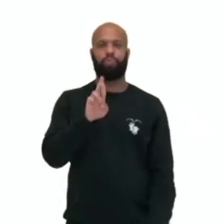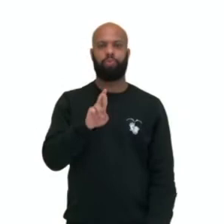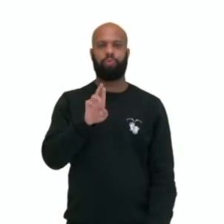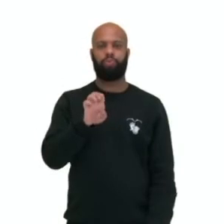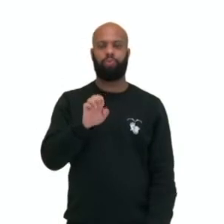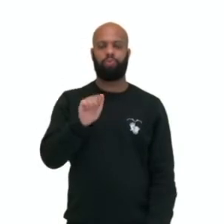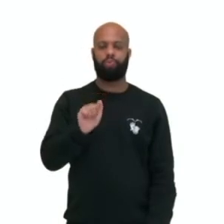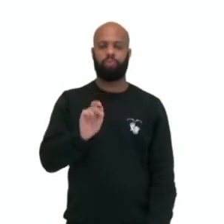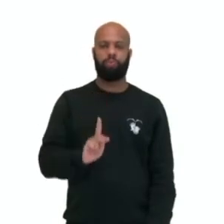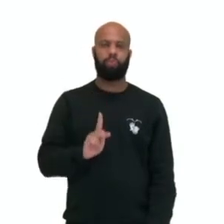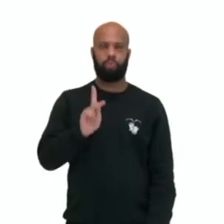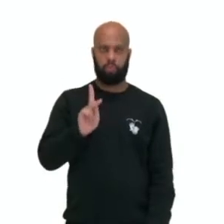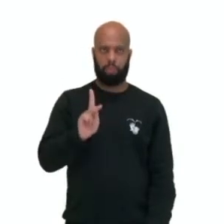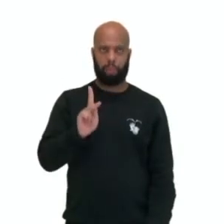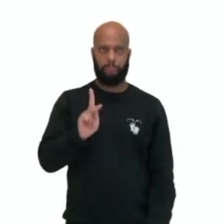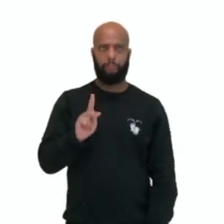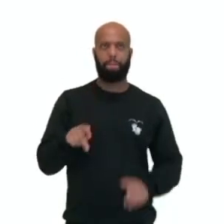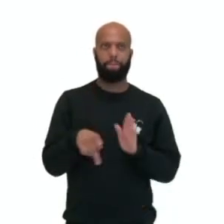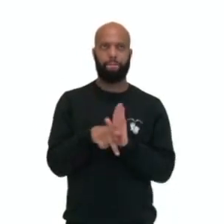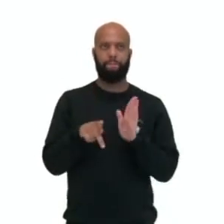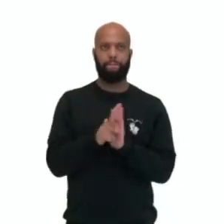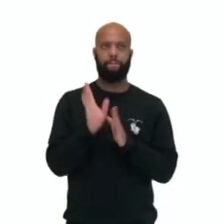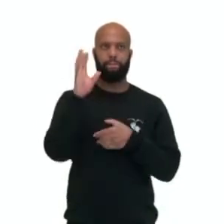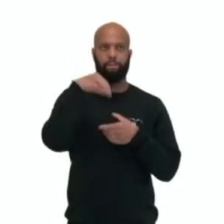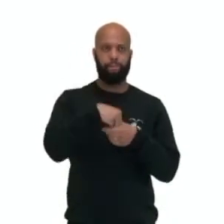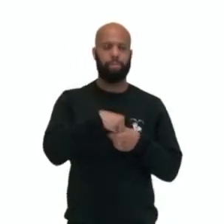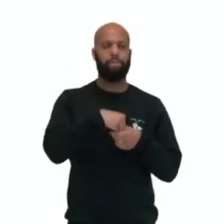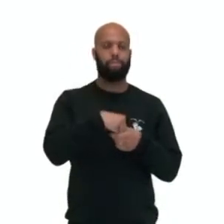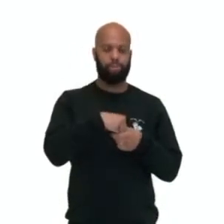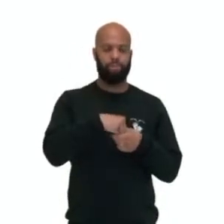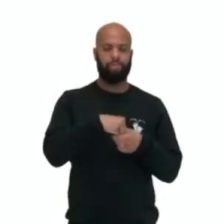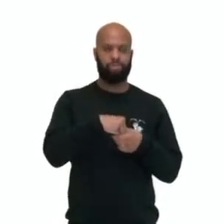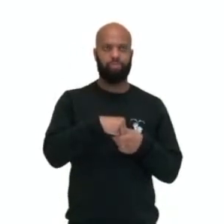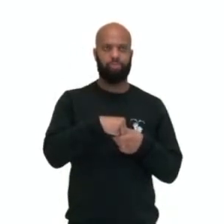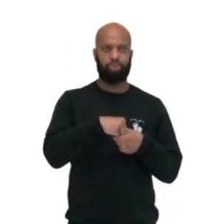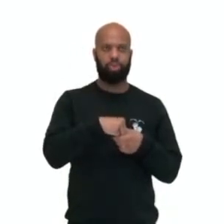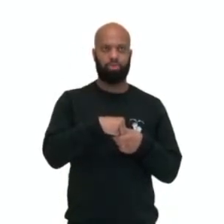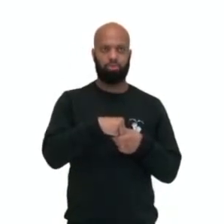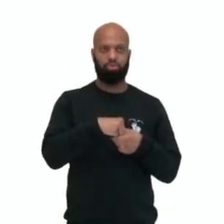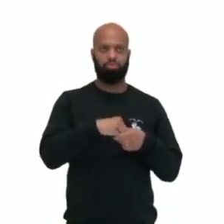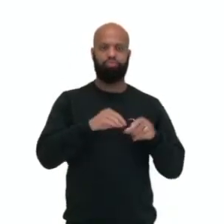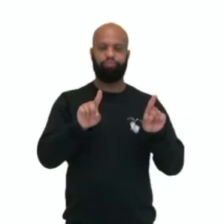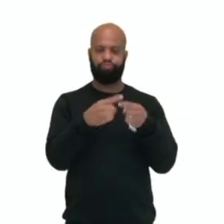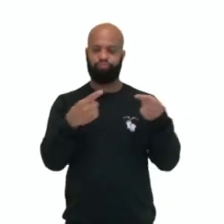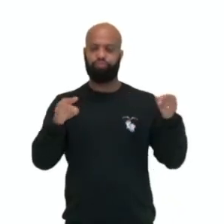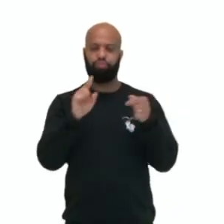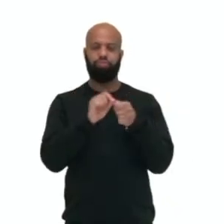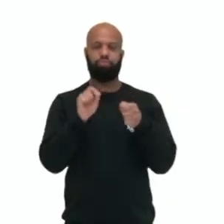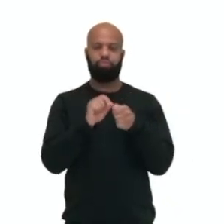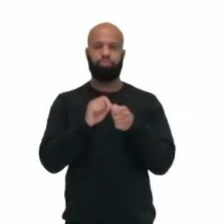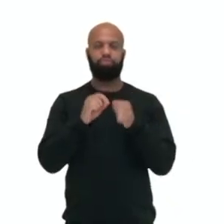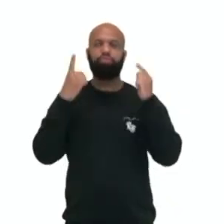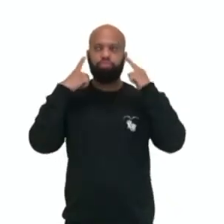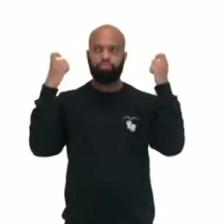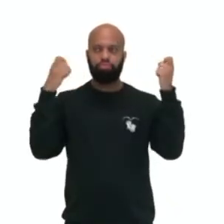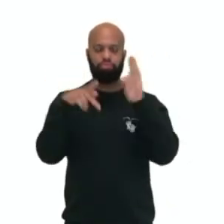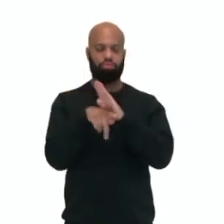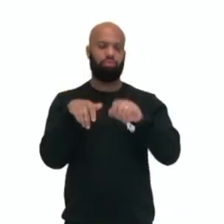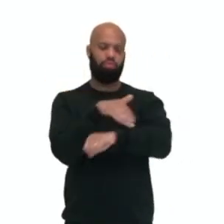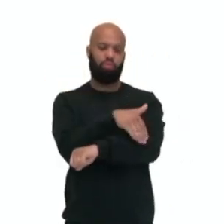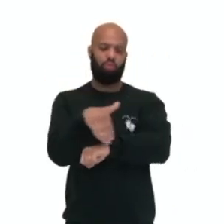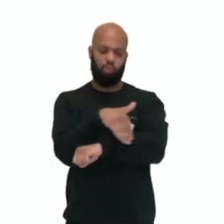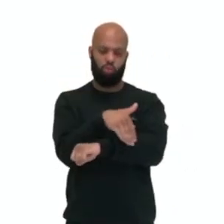rap. Esses DJs, disc jockeys, produziam seus sons nas ruas e becos, desta